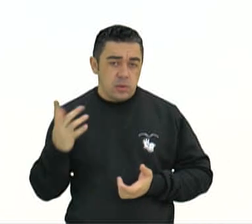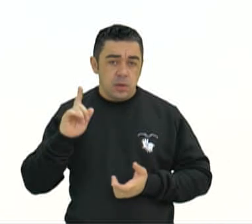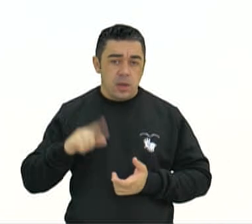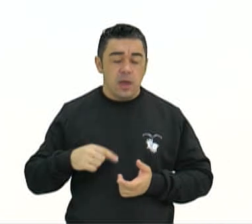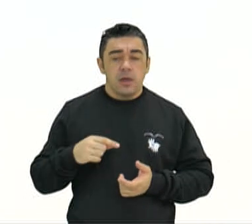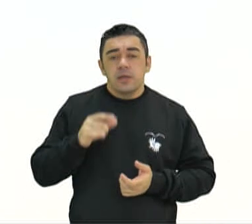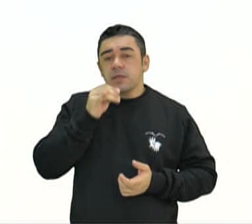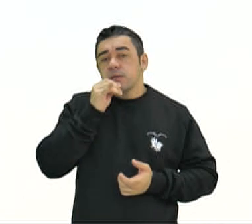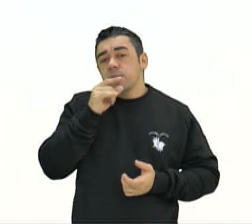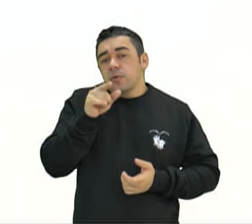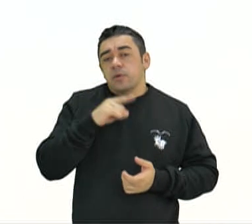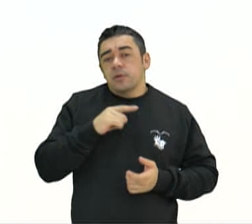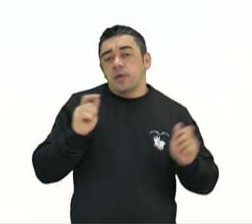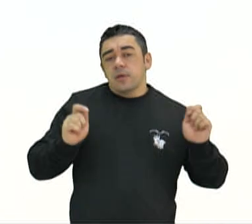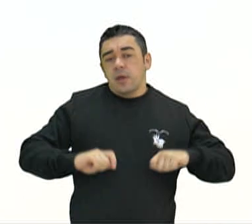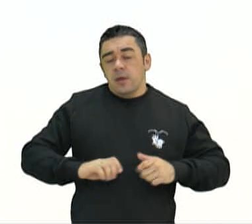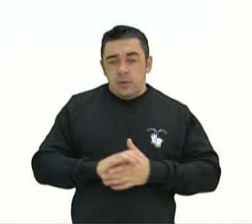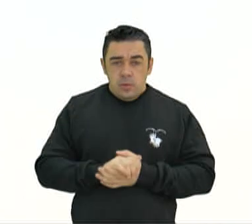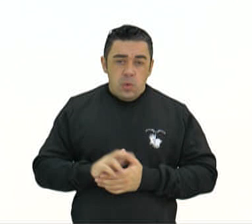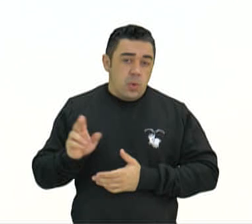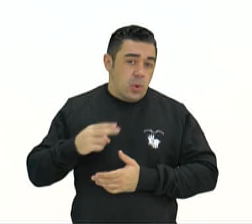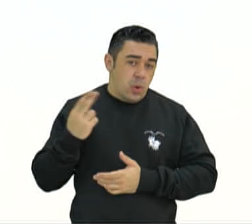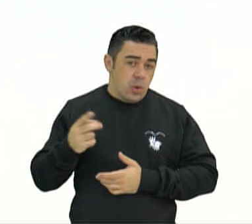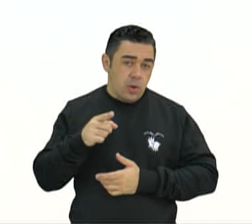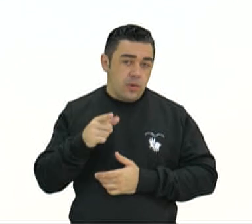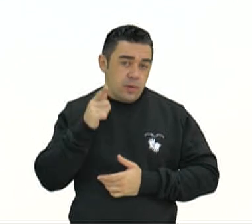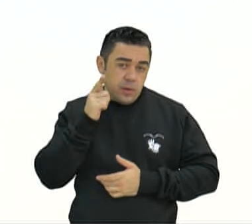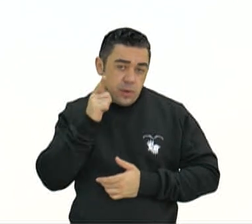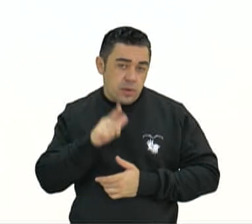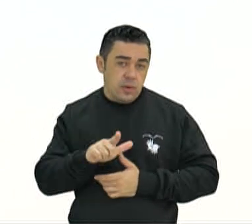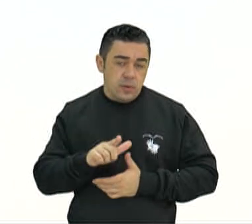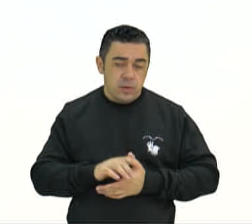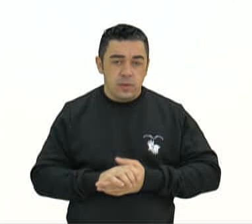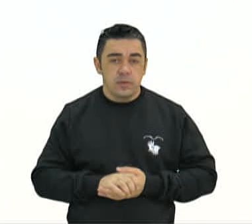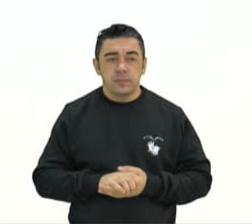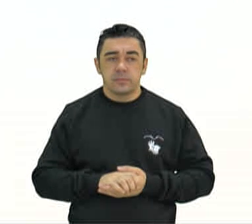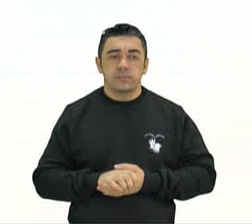atributos físicos que possui ou que conquista.